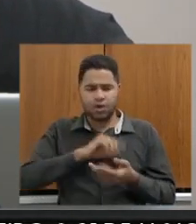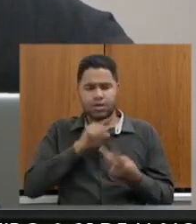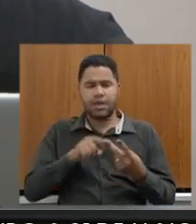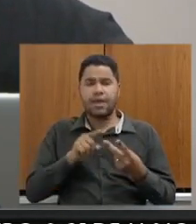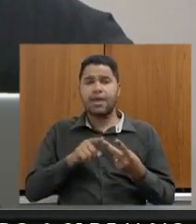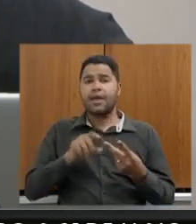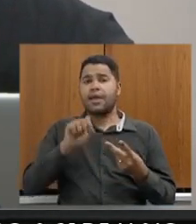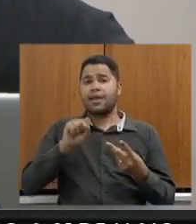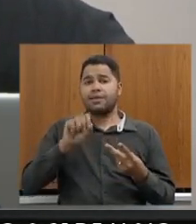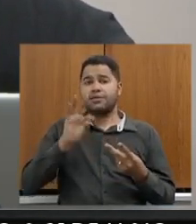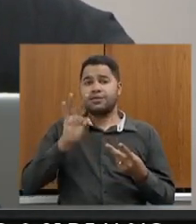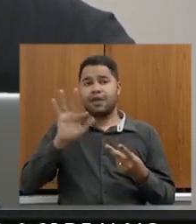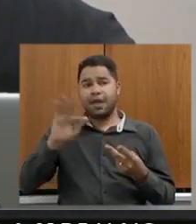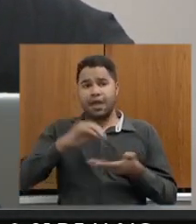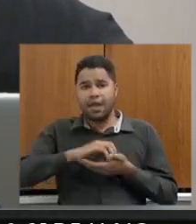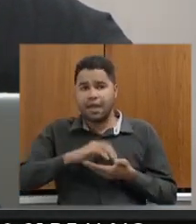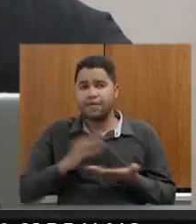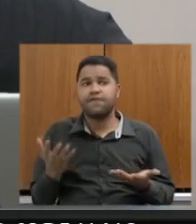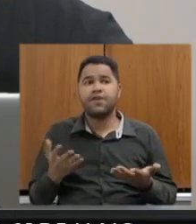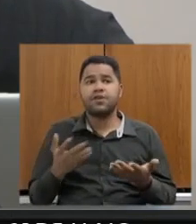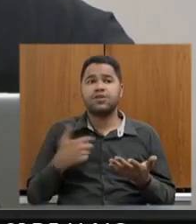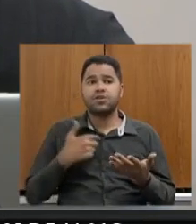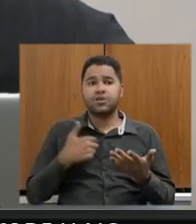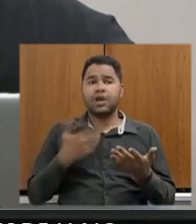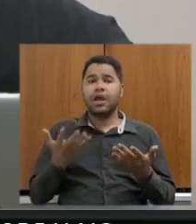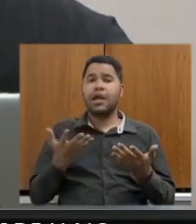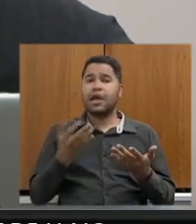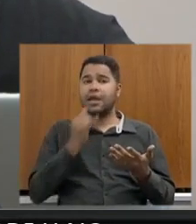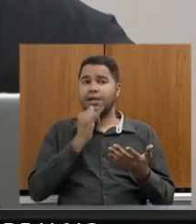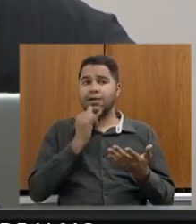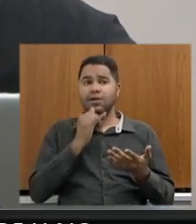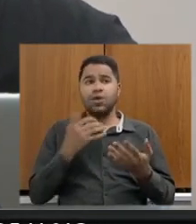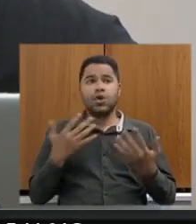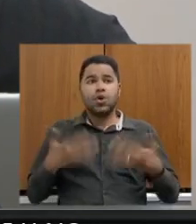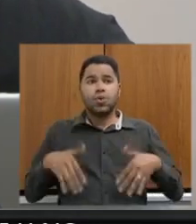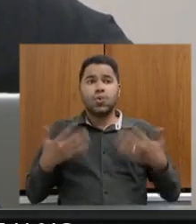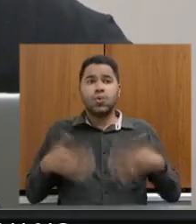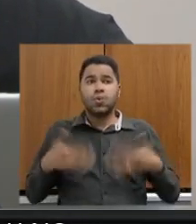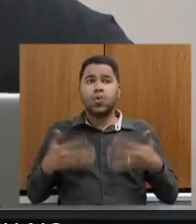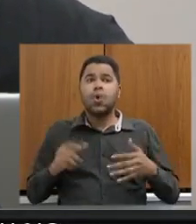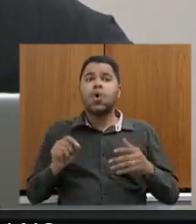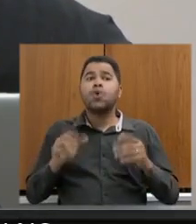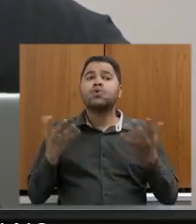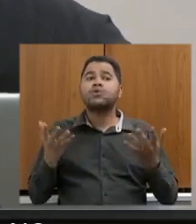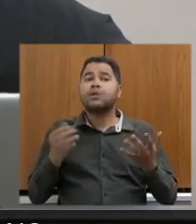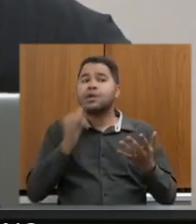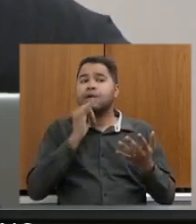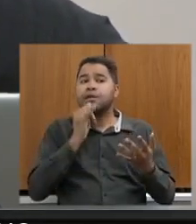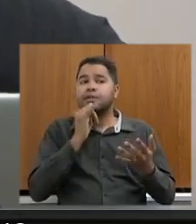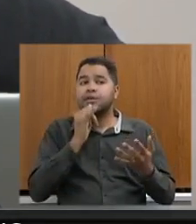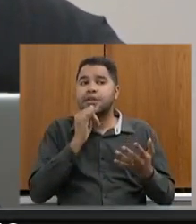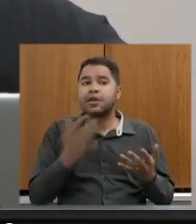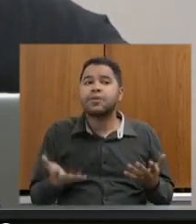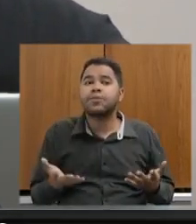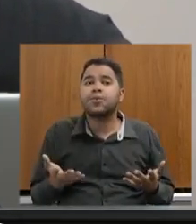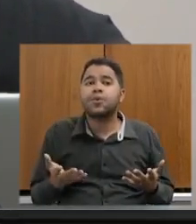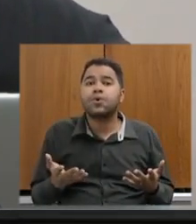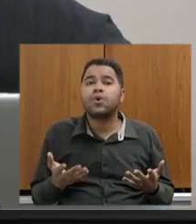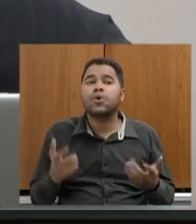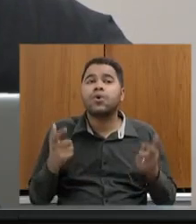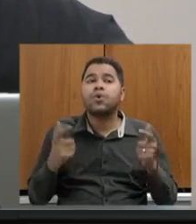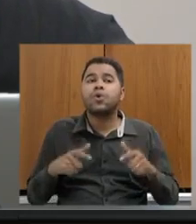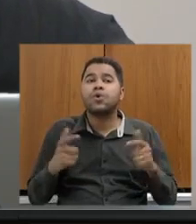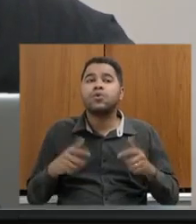decisão isso trouxe uma insegurança jurídica enorme onde vai afetar quando como